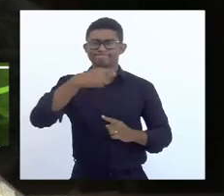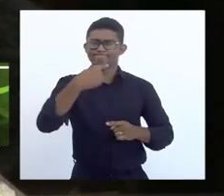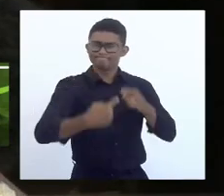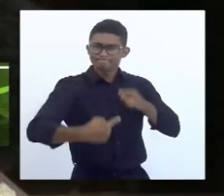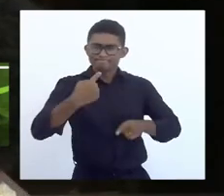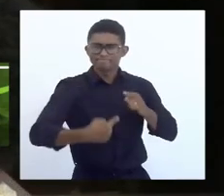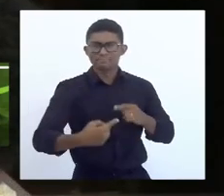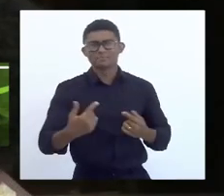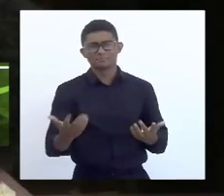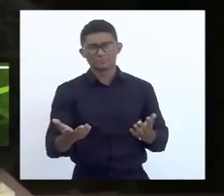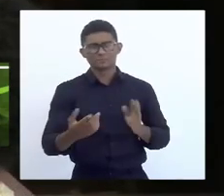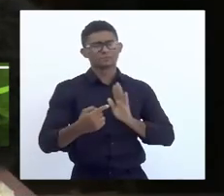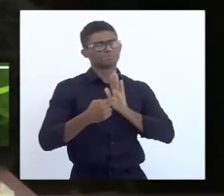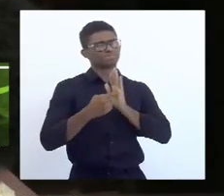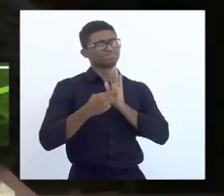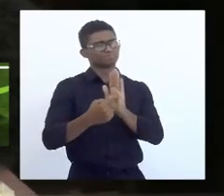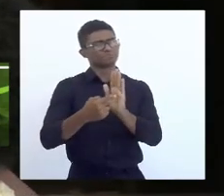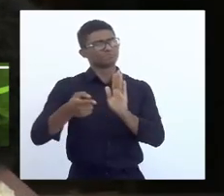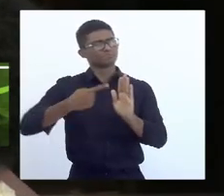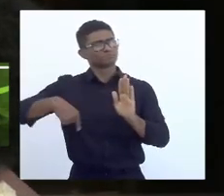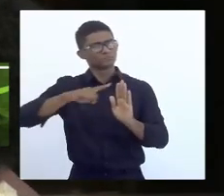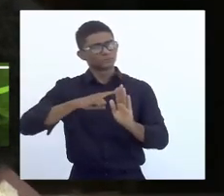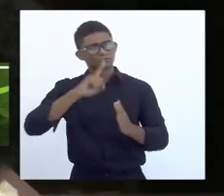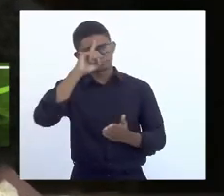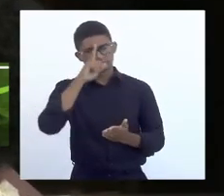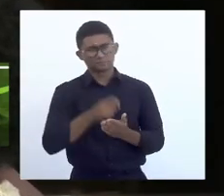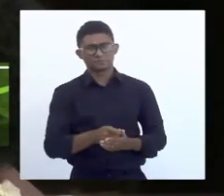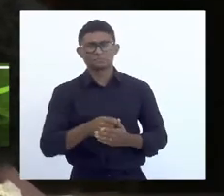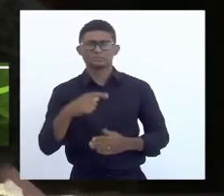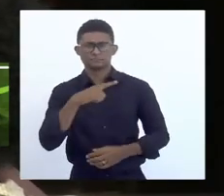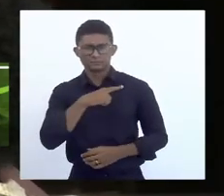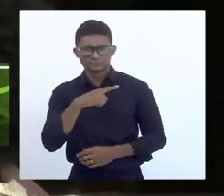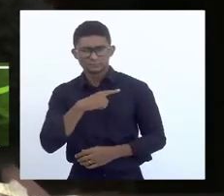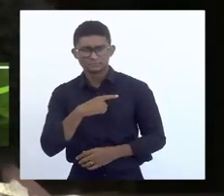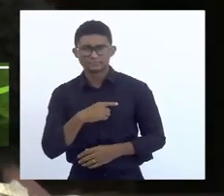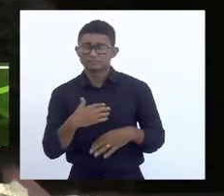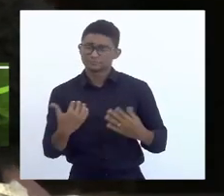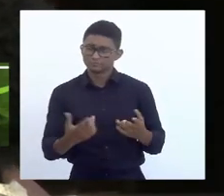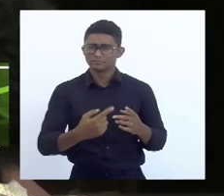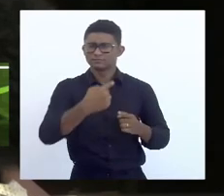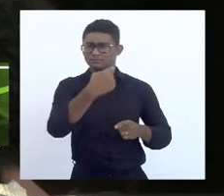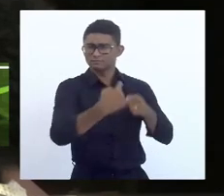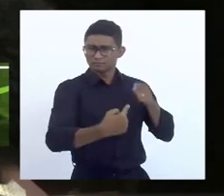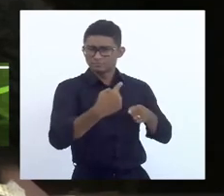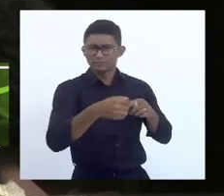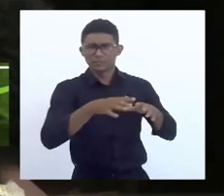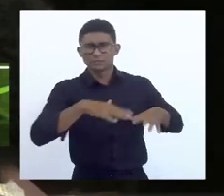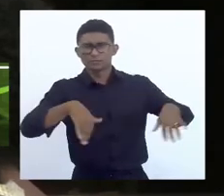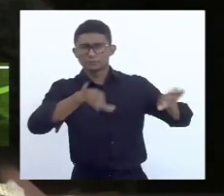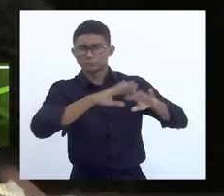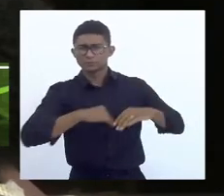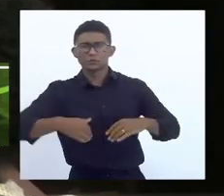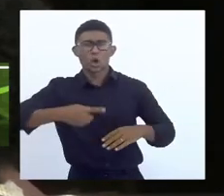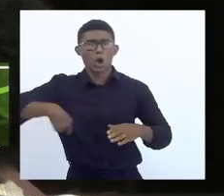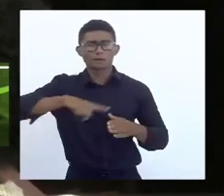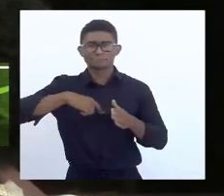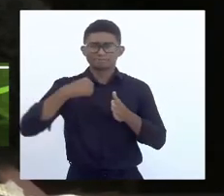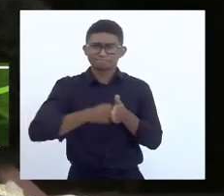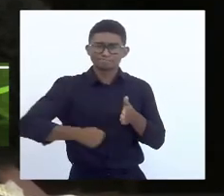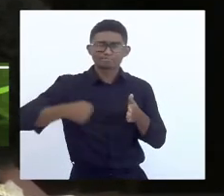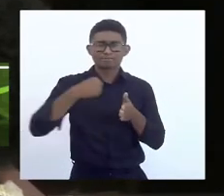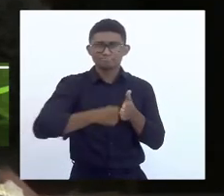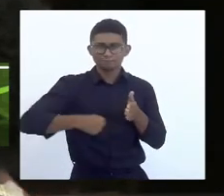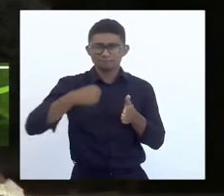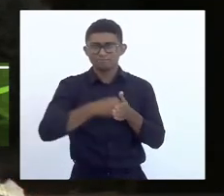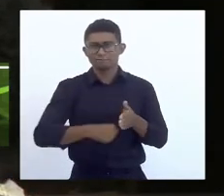gente também ocupa os espaços de decisão. Todas essas políticas que a gente vem brigando para que tenha, que a gente é